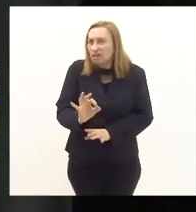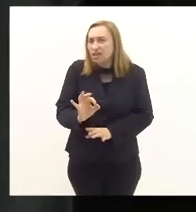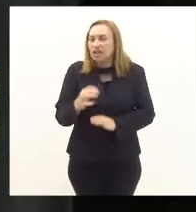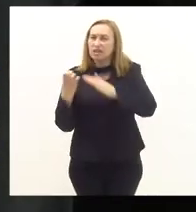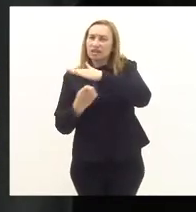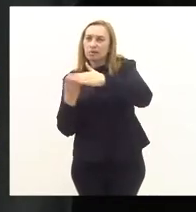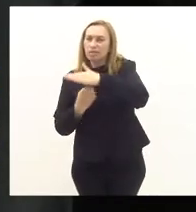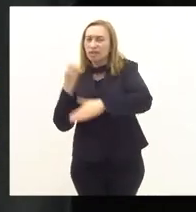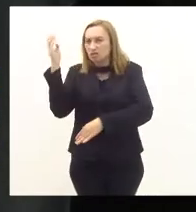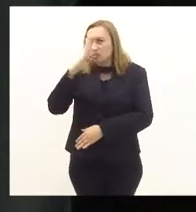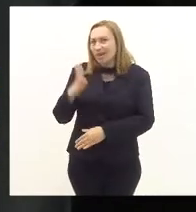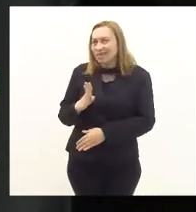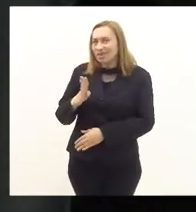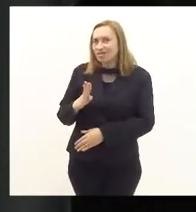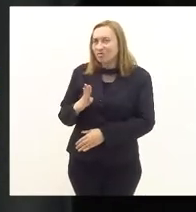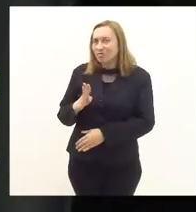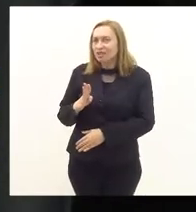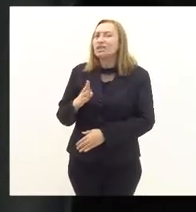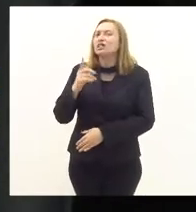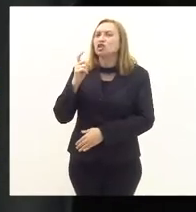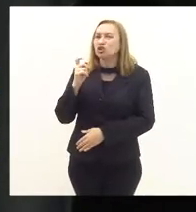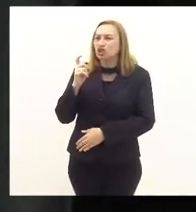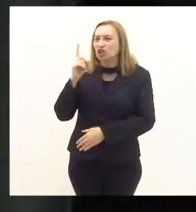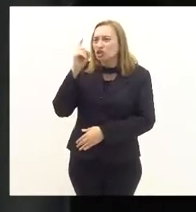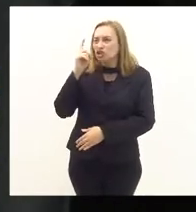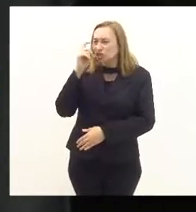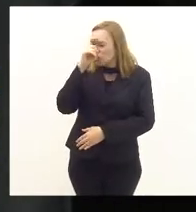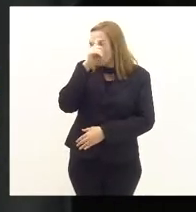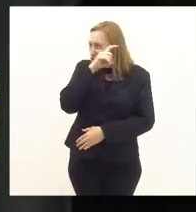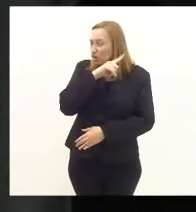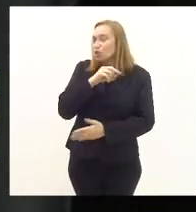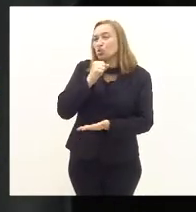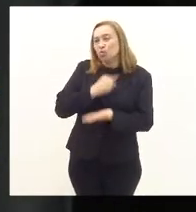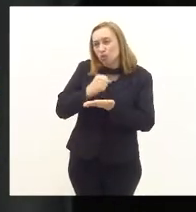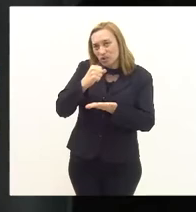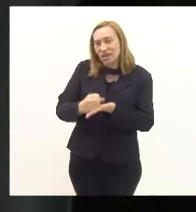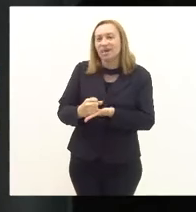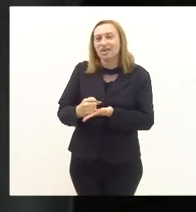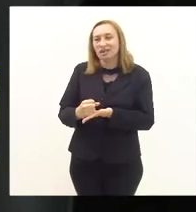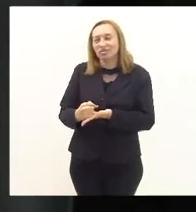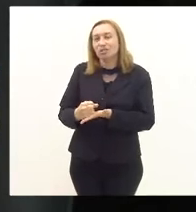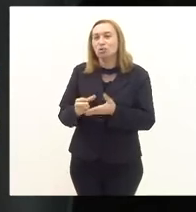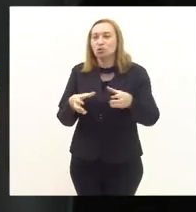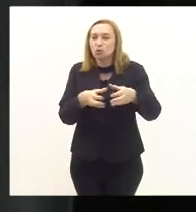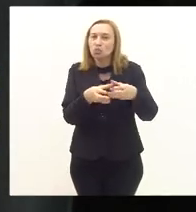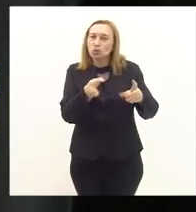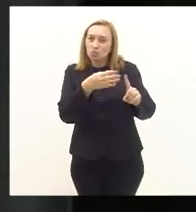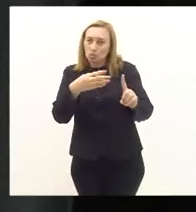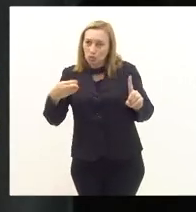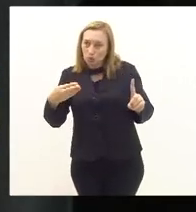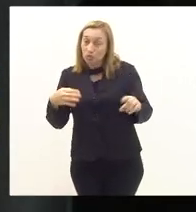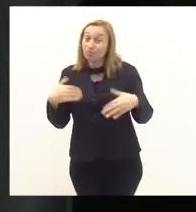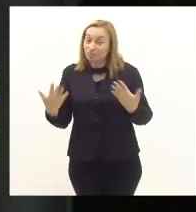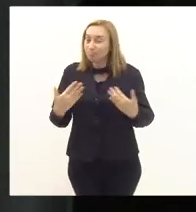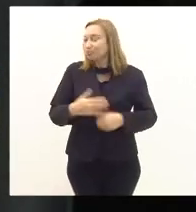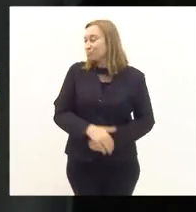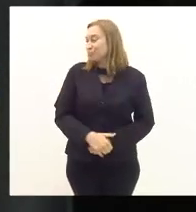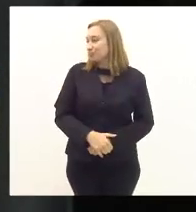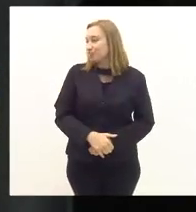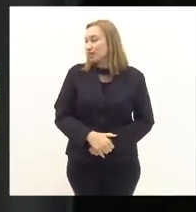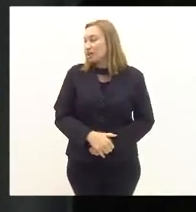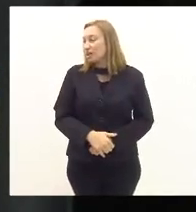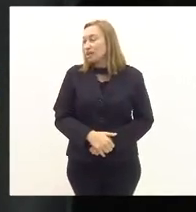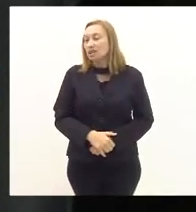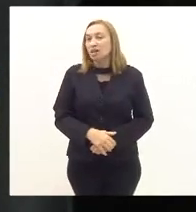Brasil ainda têm dificuldade na contratação da população LGBTQIA+. E